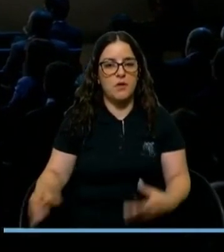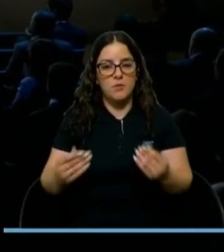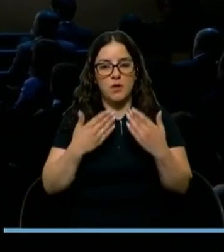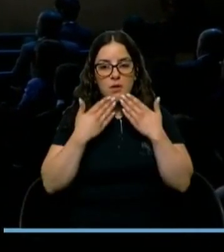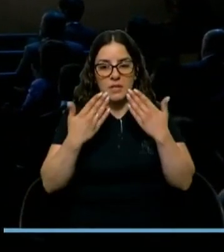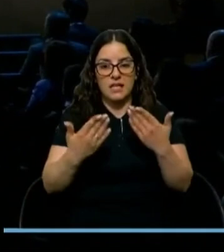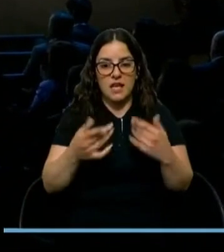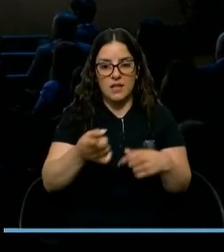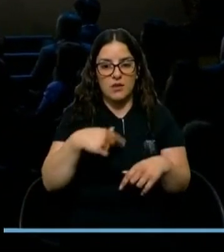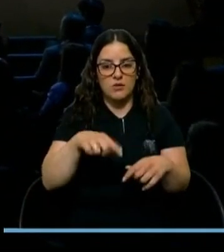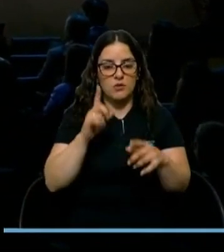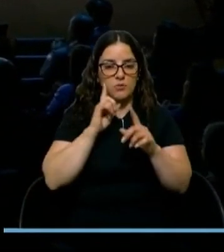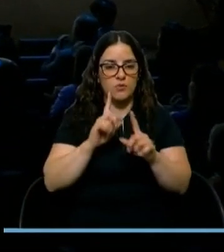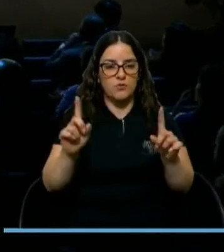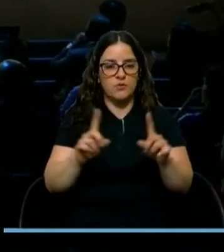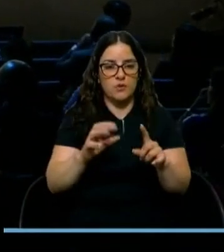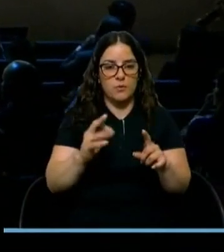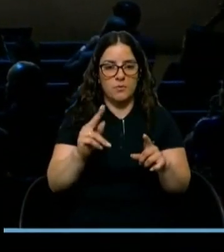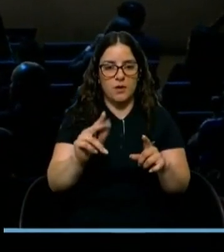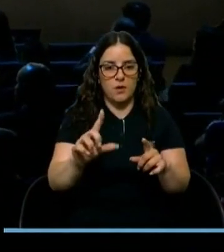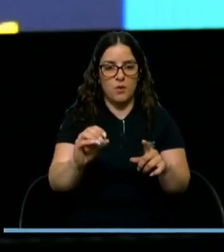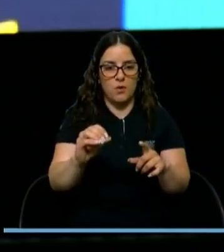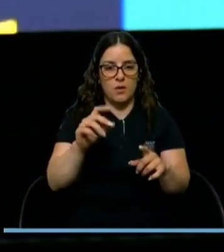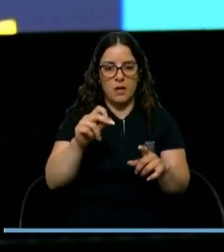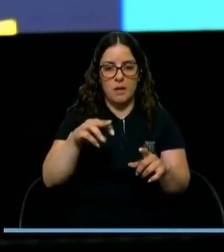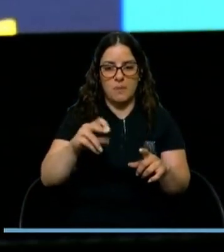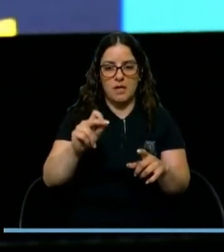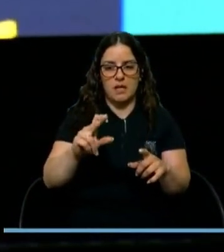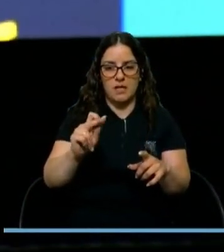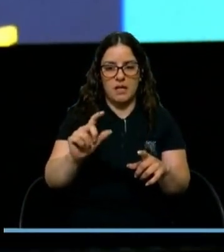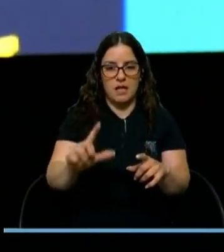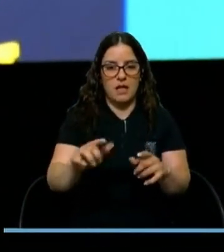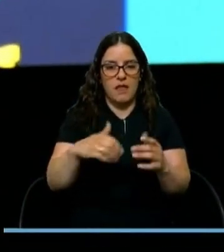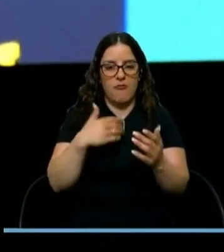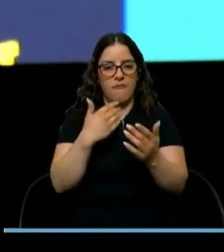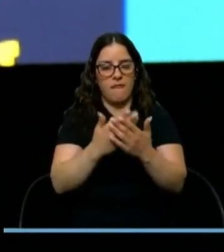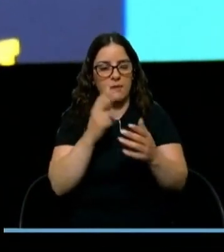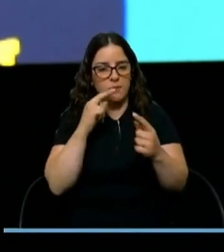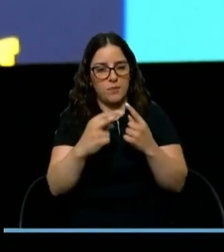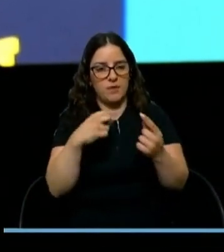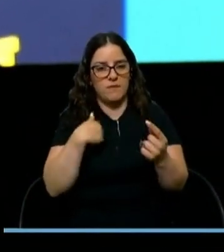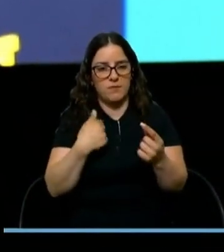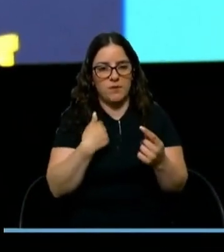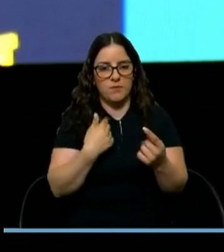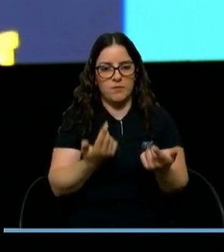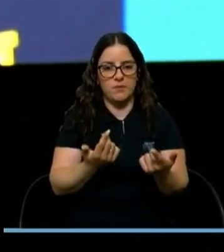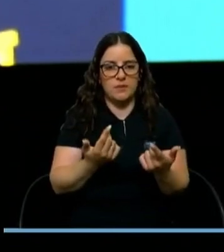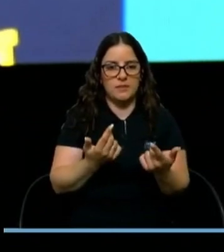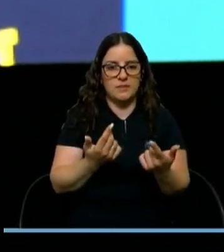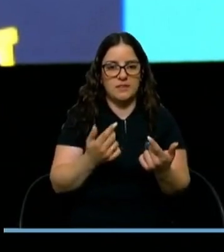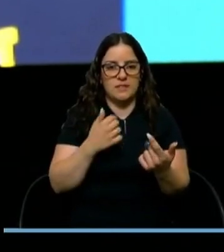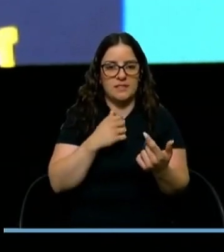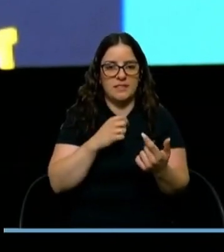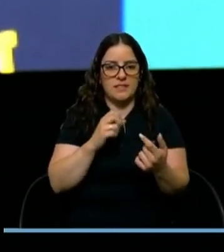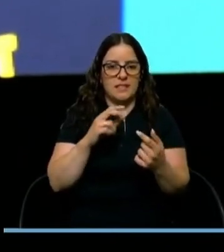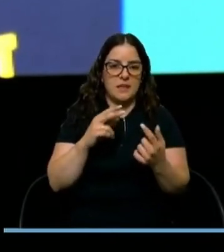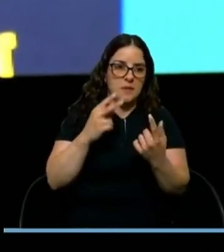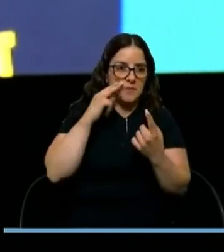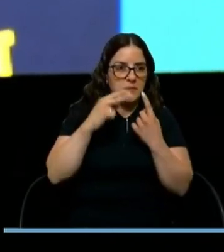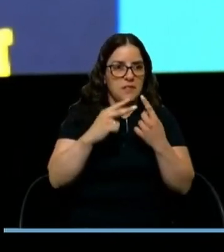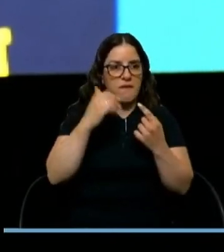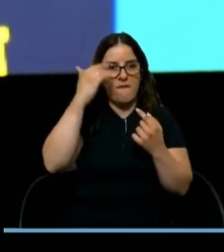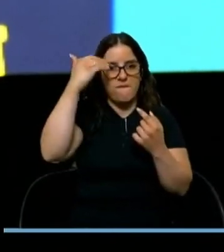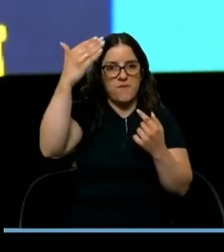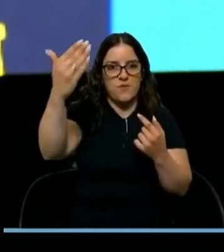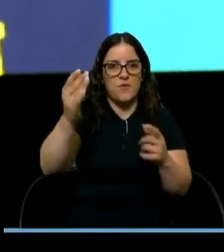Obrigado nós ao professor Paulo Cardoso do Amaral, que nos deu esta visão, eu diria, de um olhar para o futuro, mas não é um olhar para